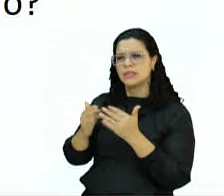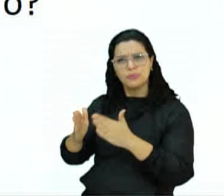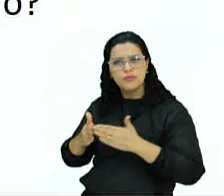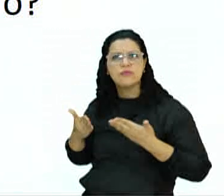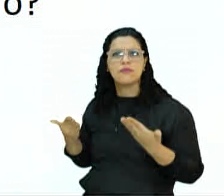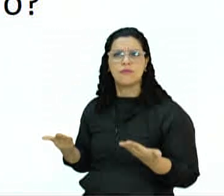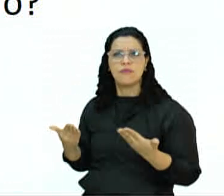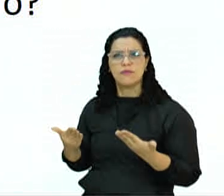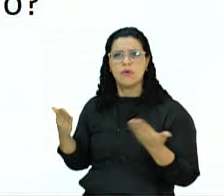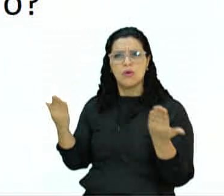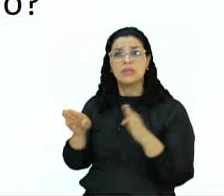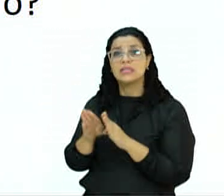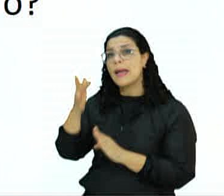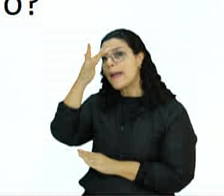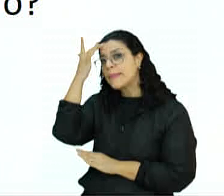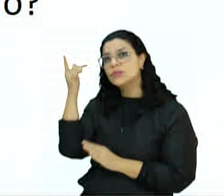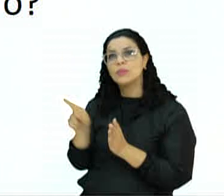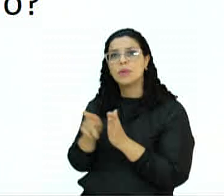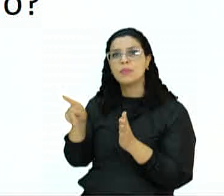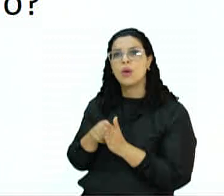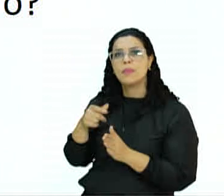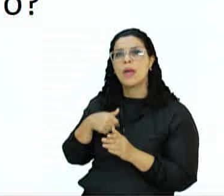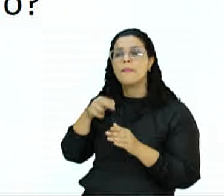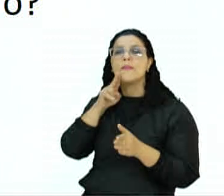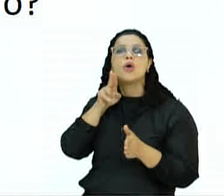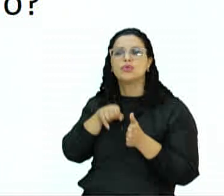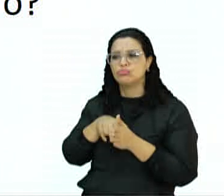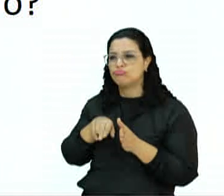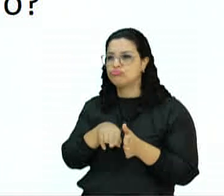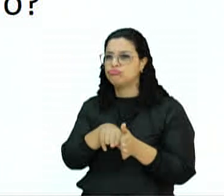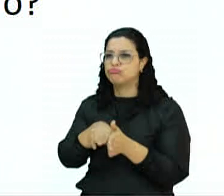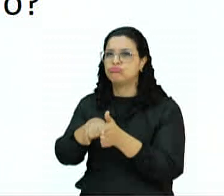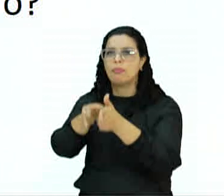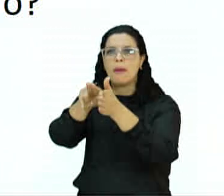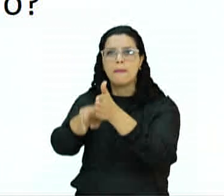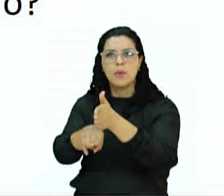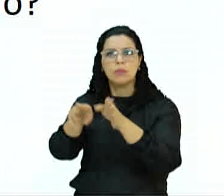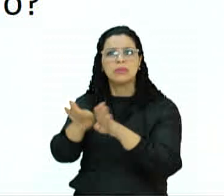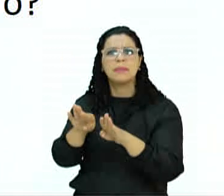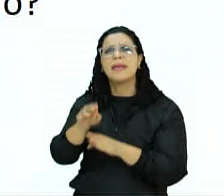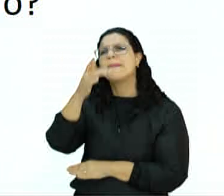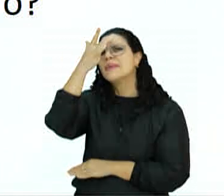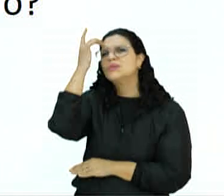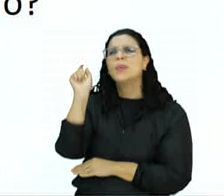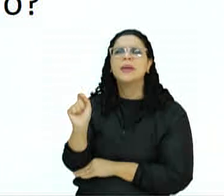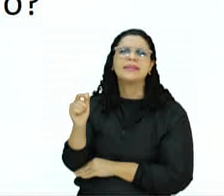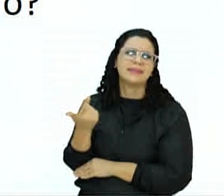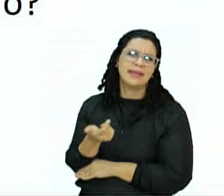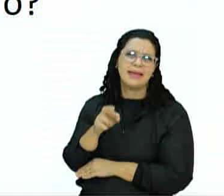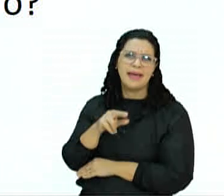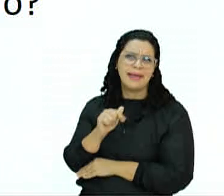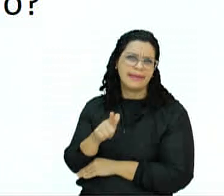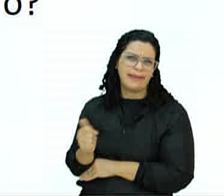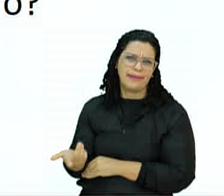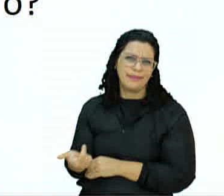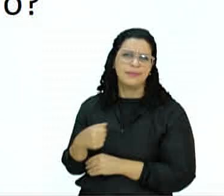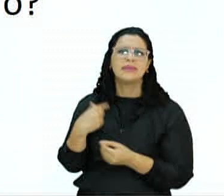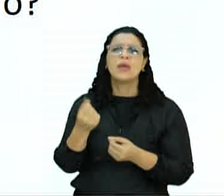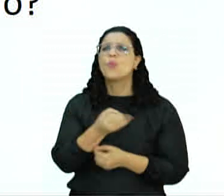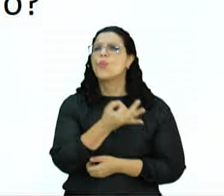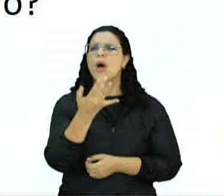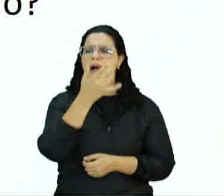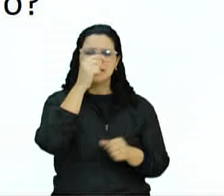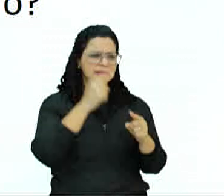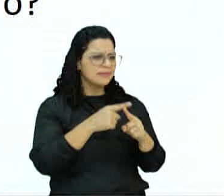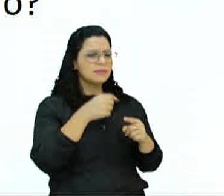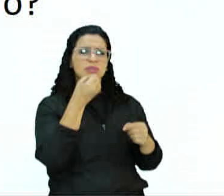favor. E se vem um enterro? Não suporto enterros. Mas enterro de quem? Raquel, Raquel, quantas